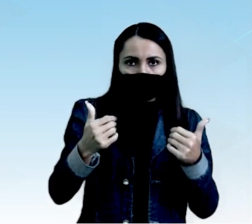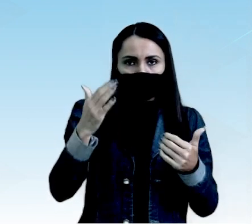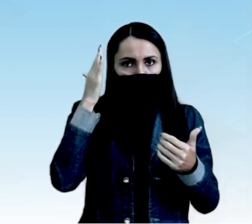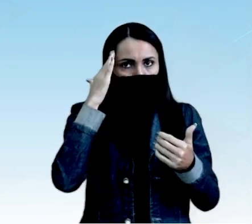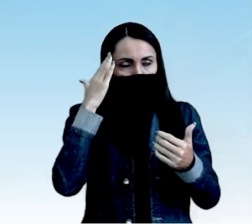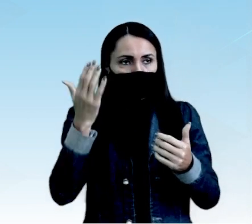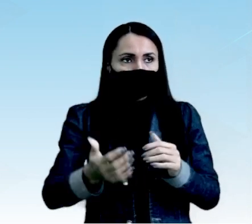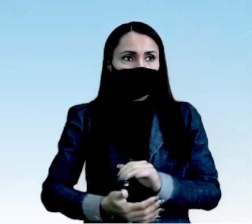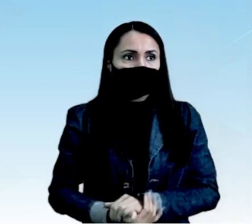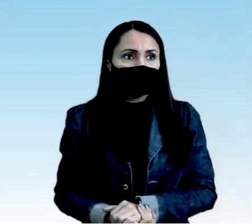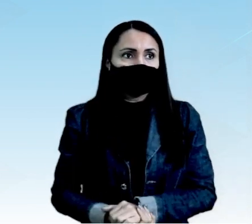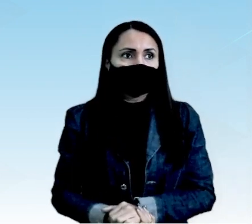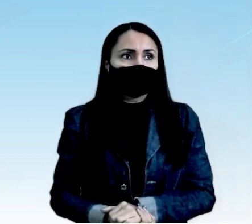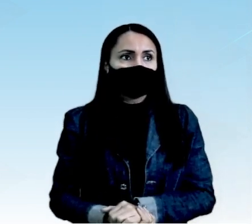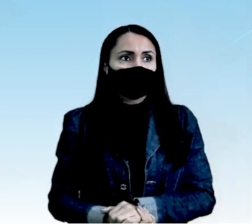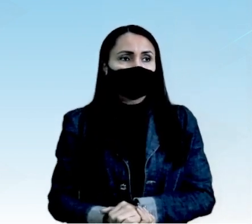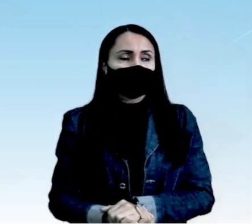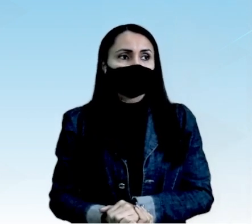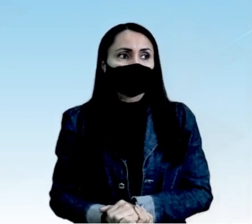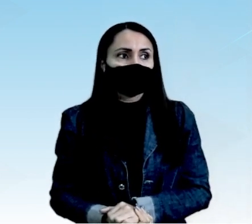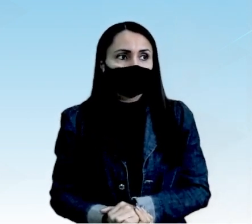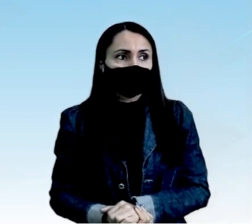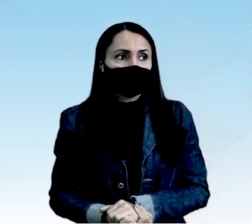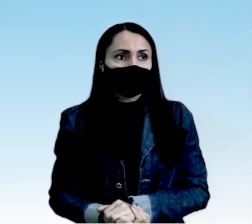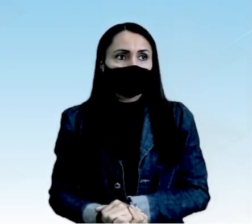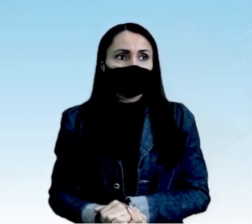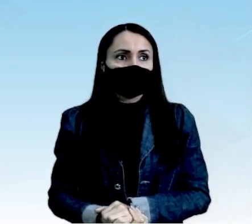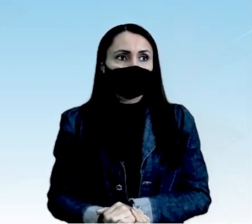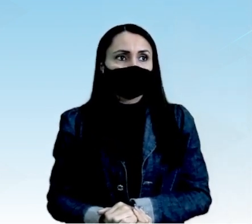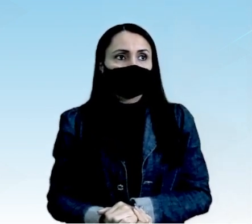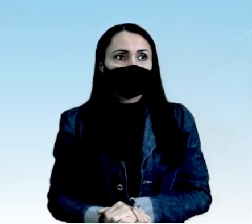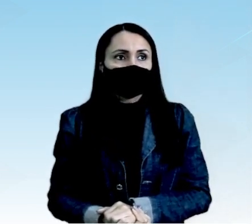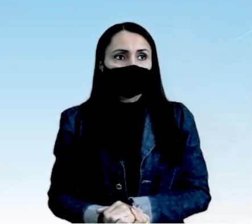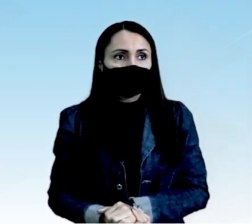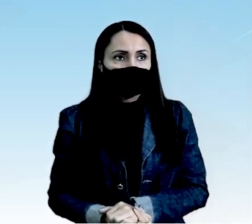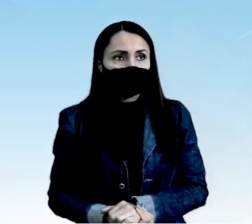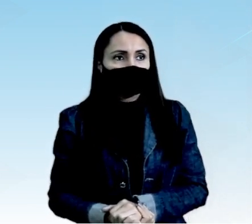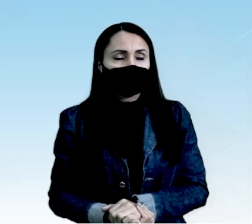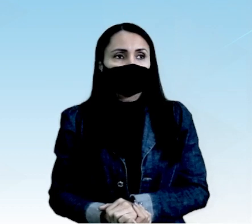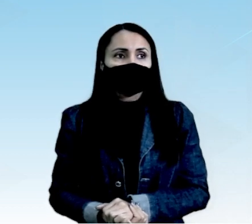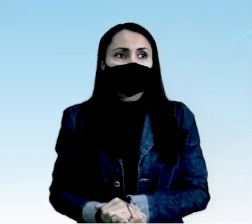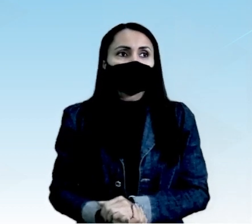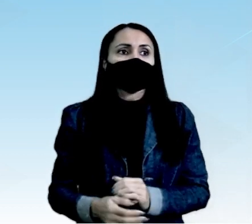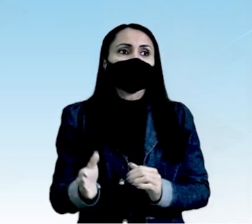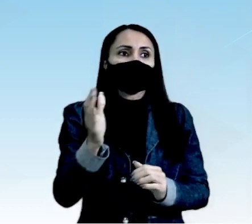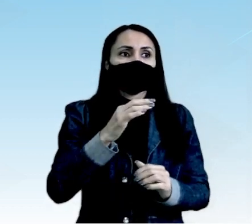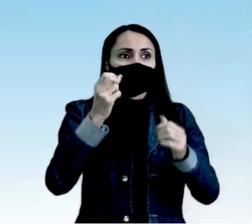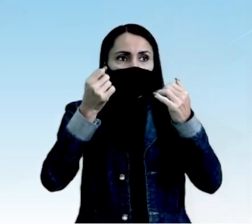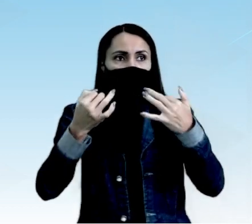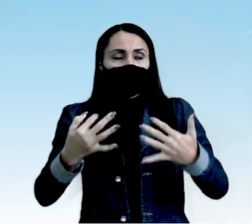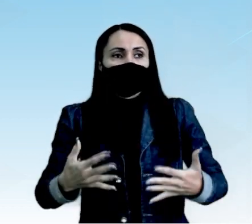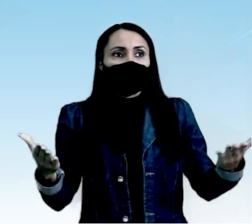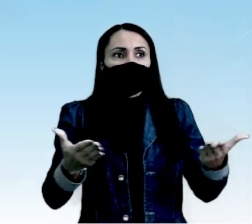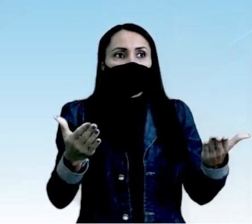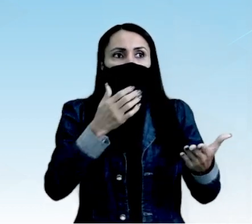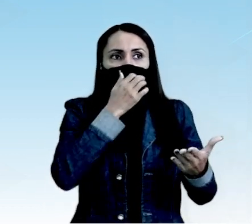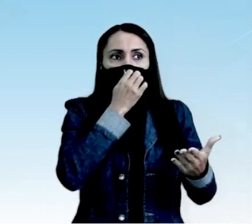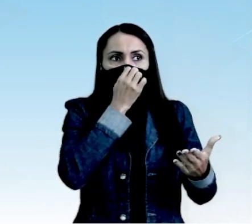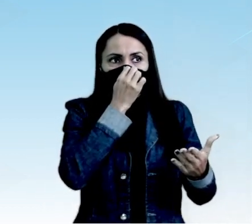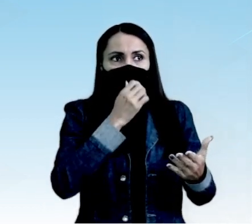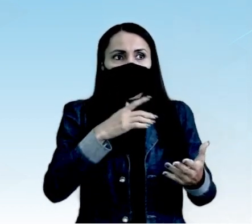Vamos seguir, tá bom? Ó, a animação ficou... Mano, deixa pra lá. Vamos lá. Falando agora perímetro